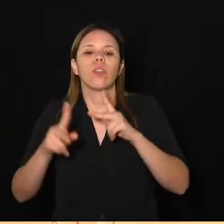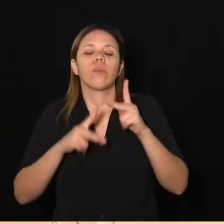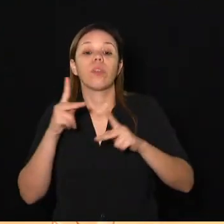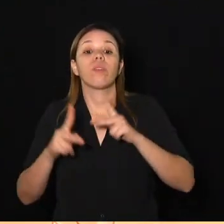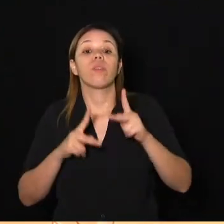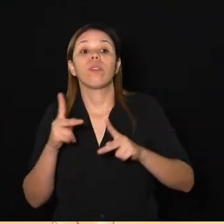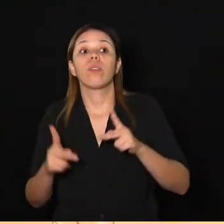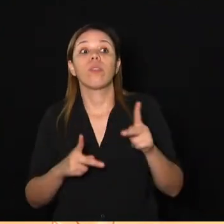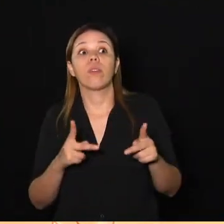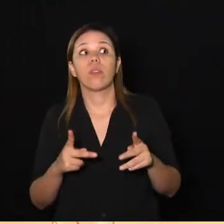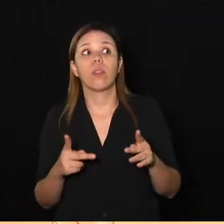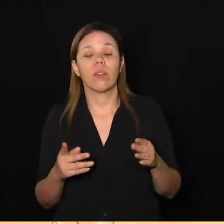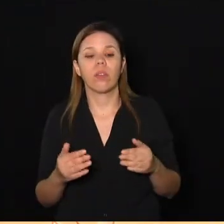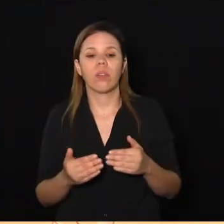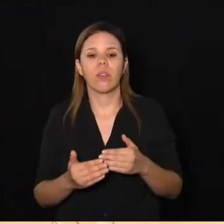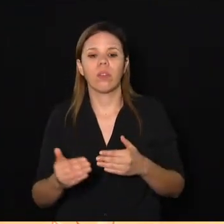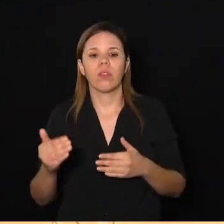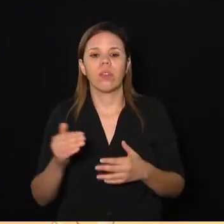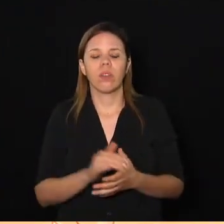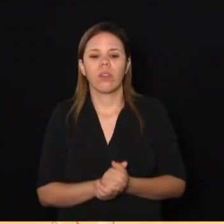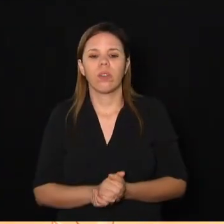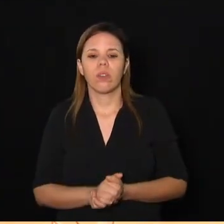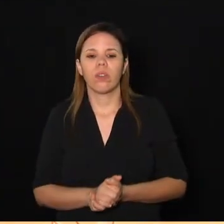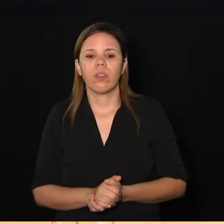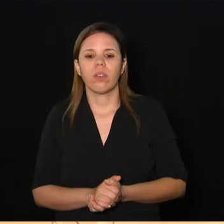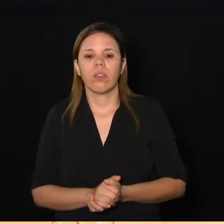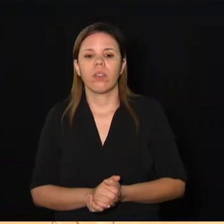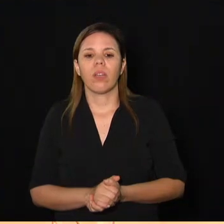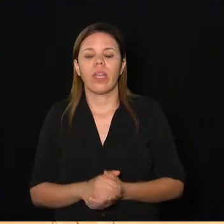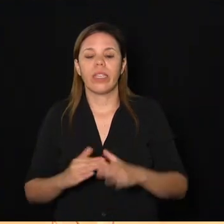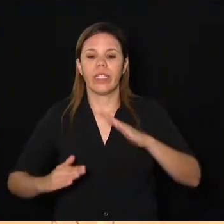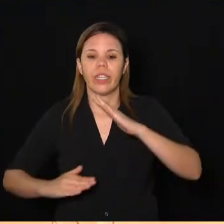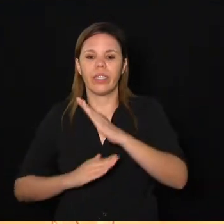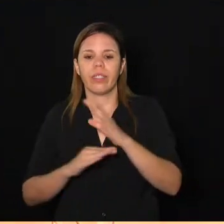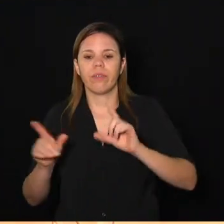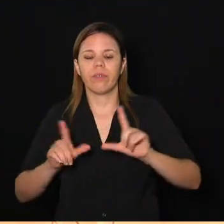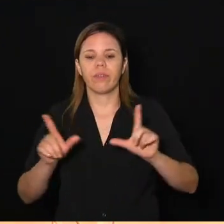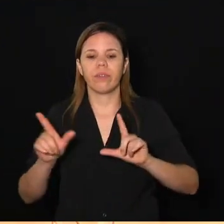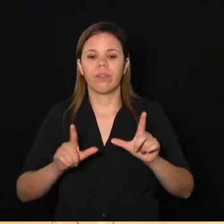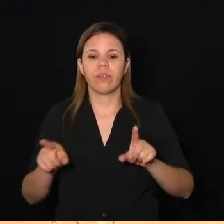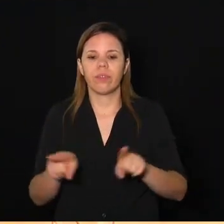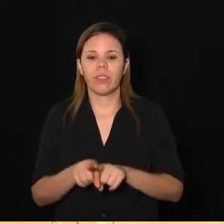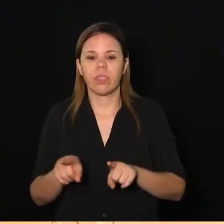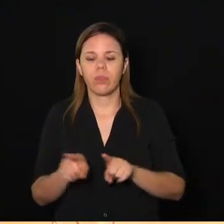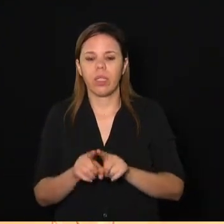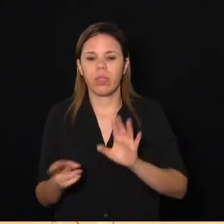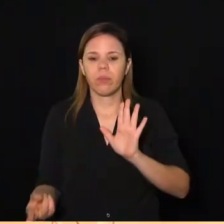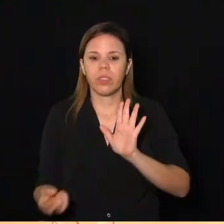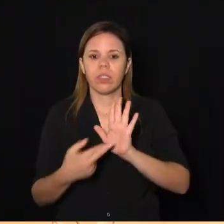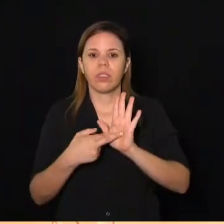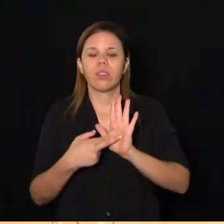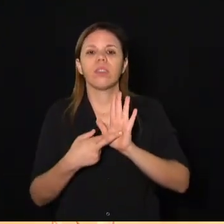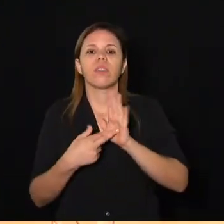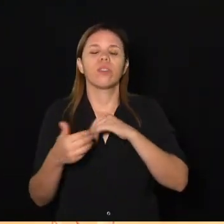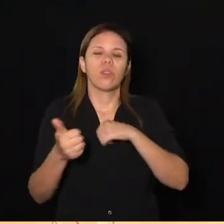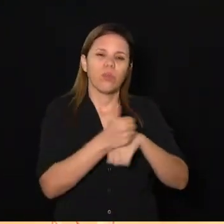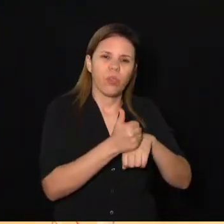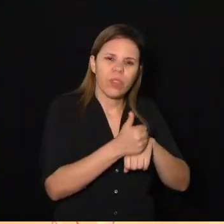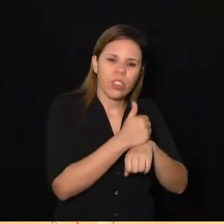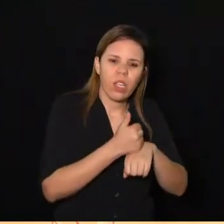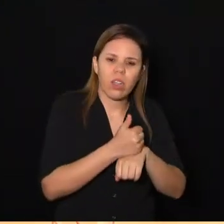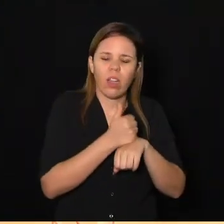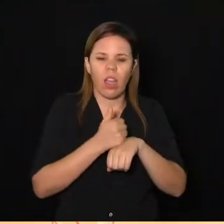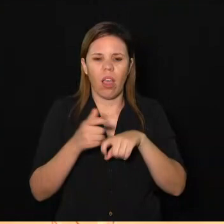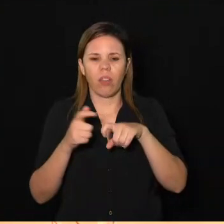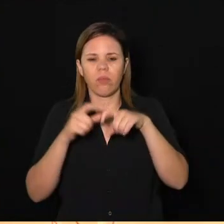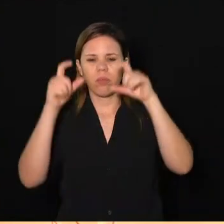sejam todos muito bem-vindos o público que nos assiste pela TV Câmara representantes dos optometristas os representantes dos